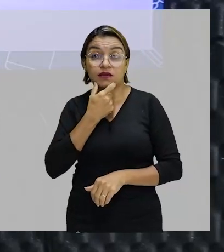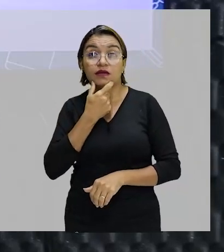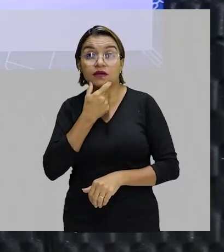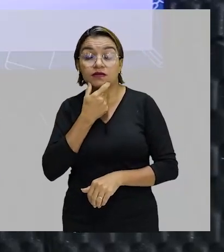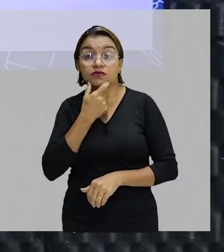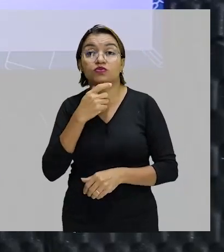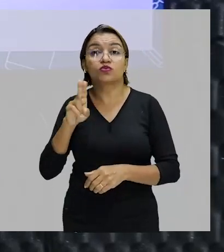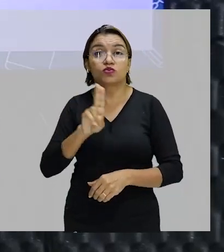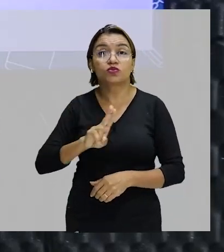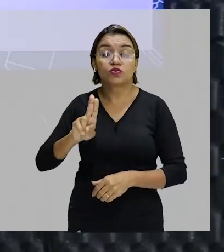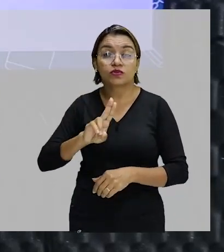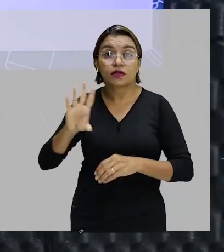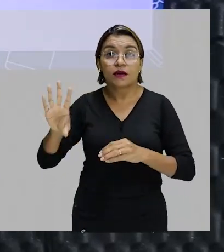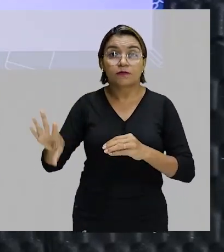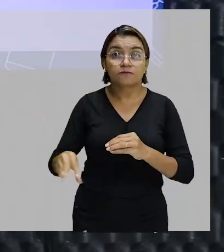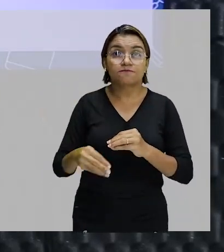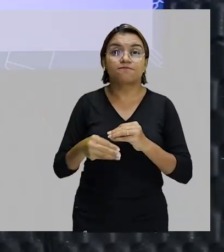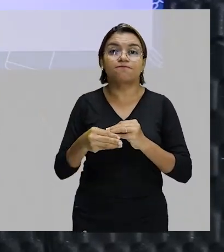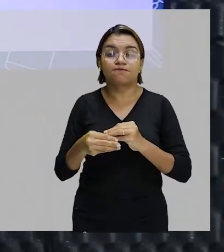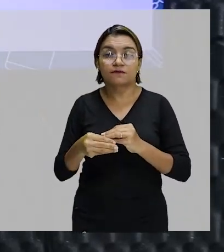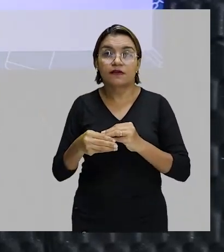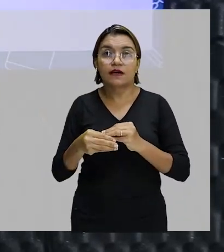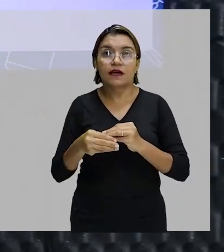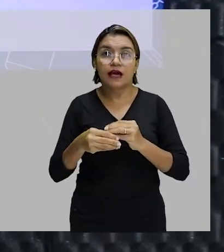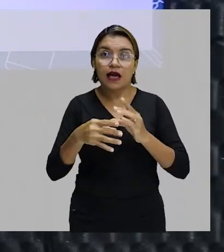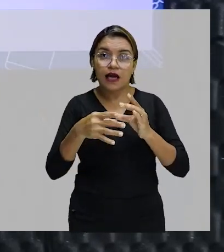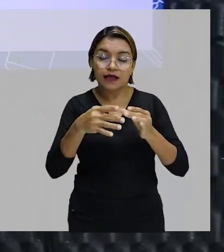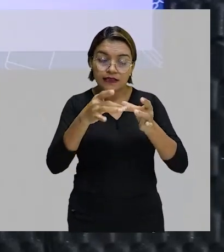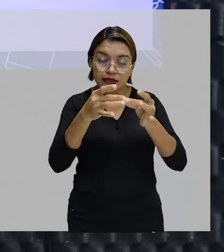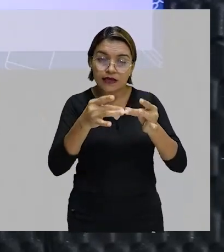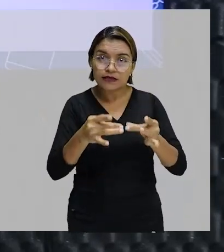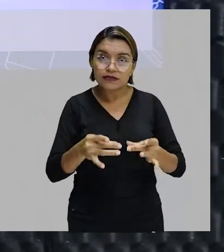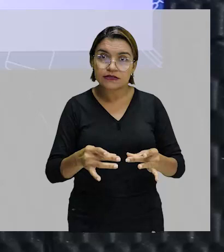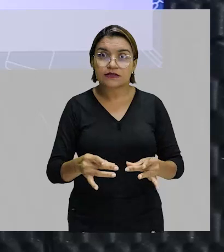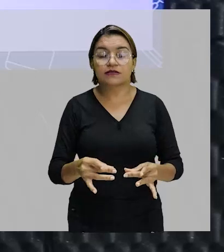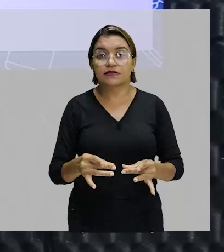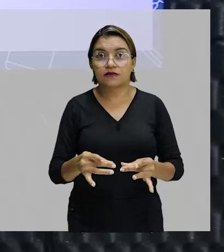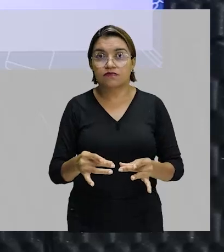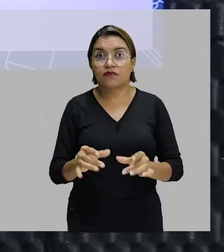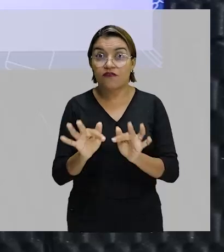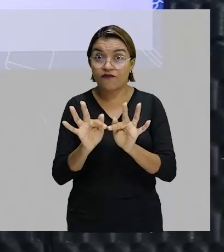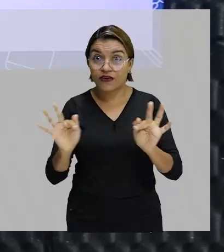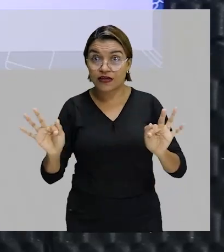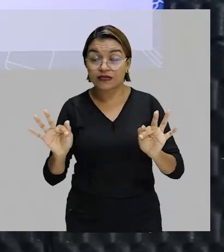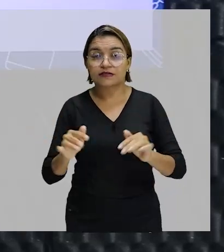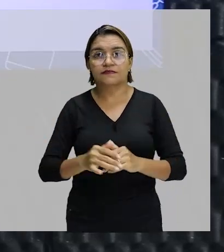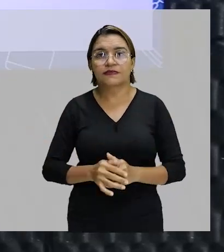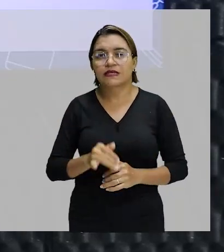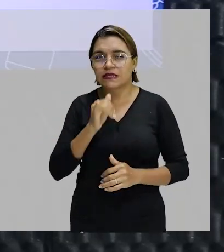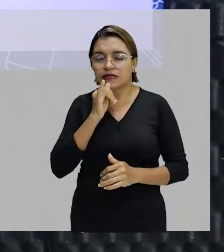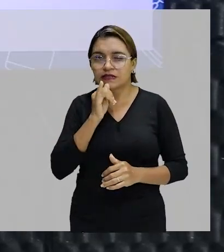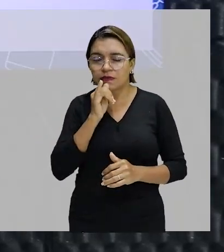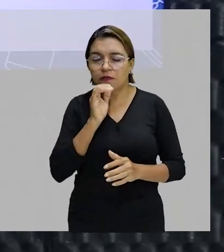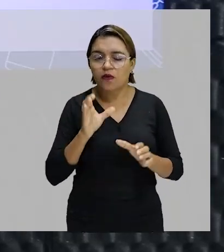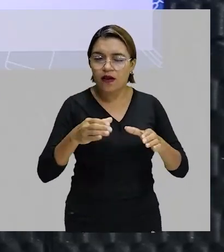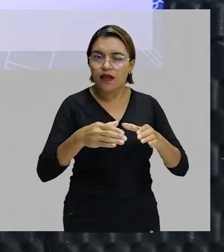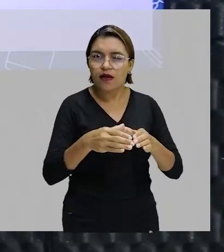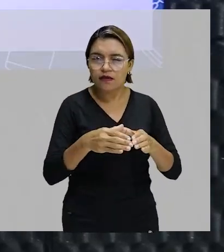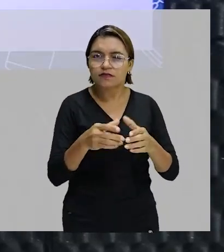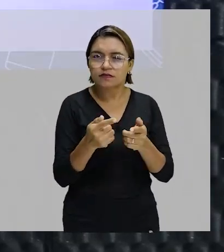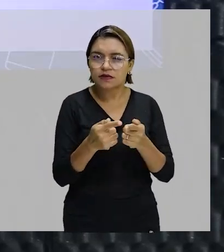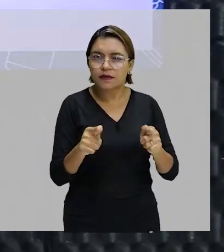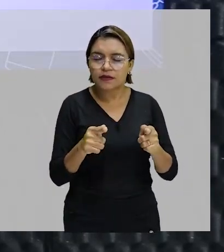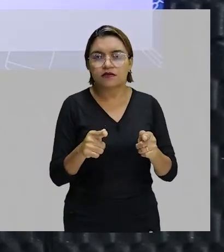servem para adicionar descrição às sentenças, considerando aquelas classes gramaticais que eu já mencionei para